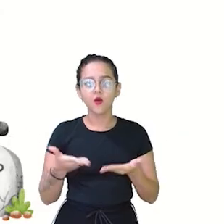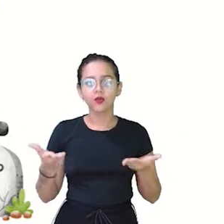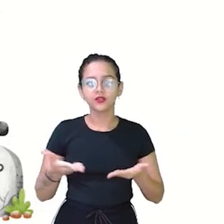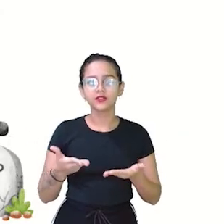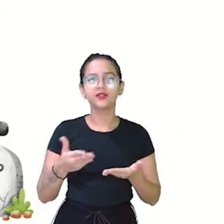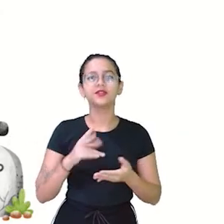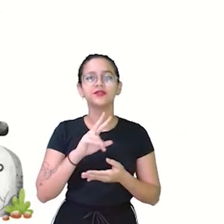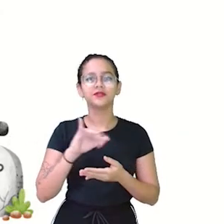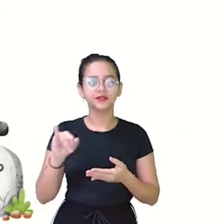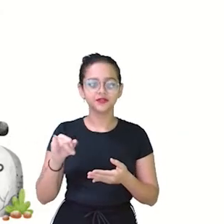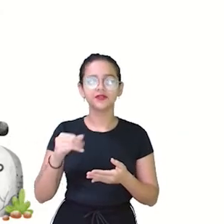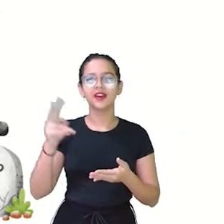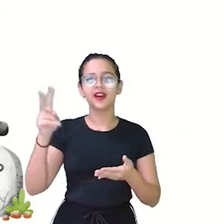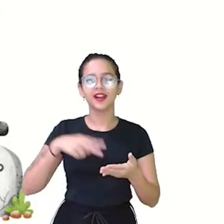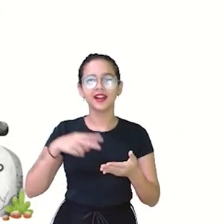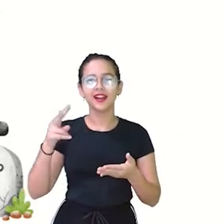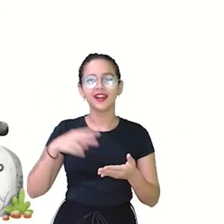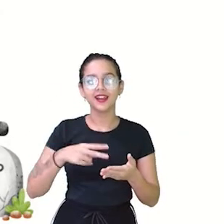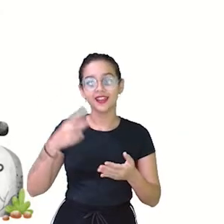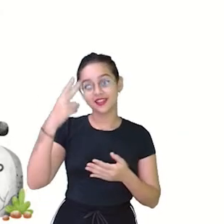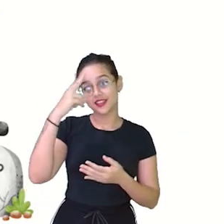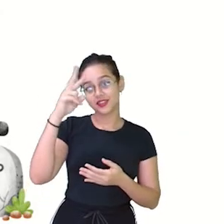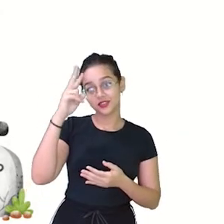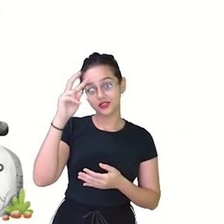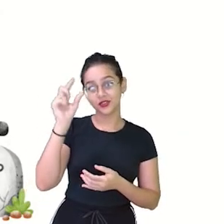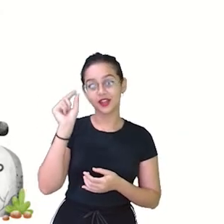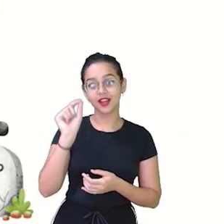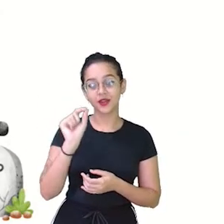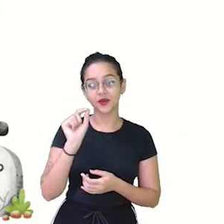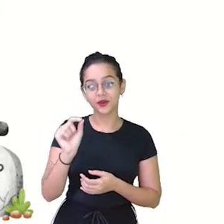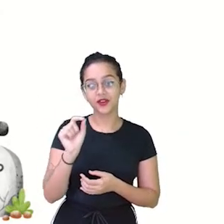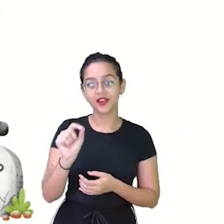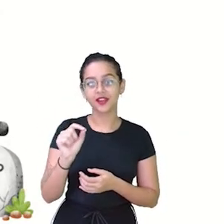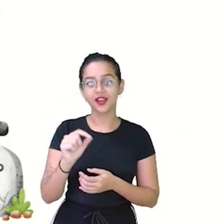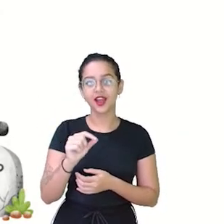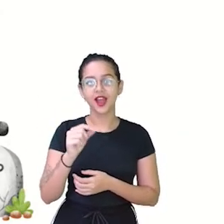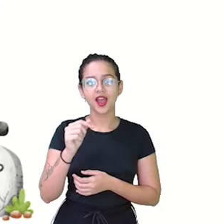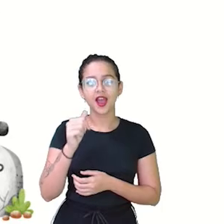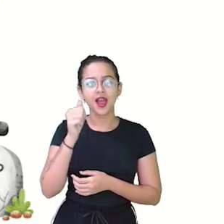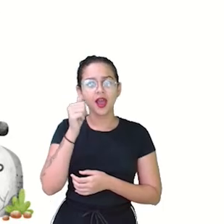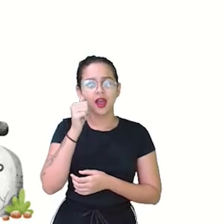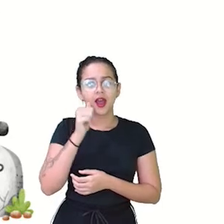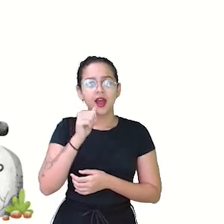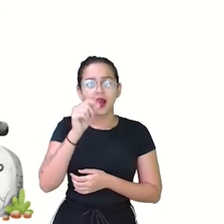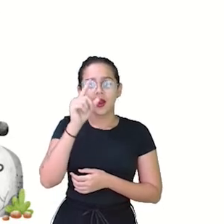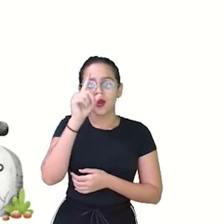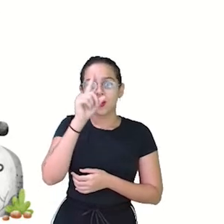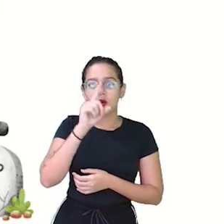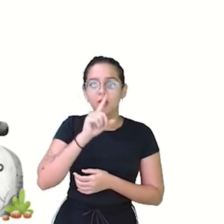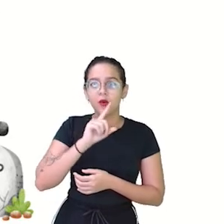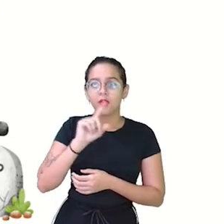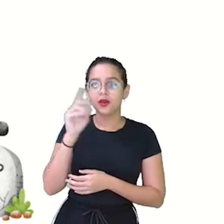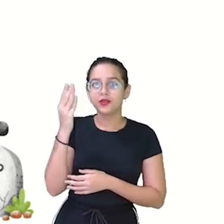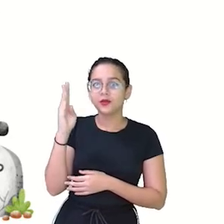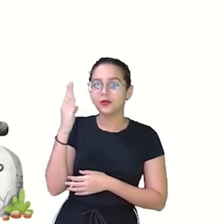se deter na história que é a loira do